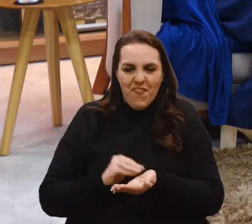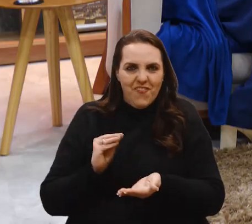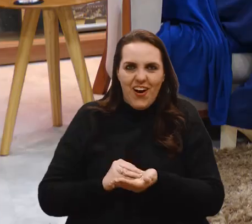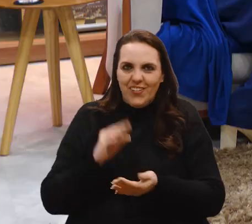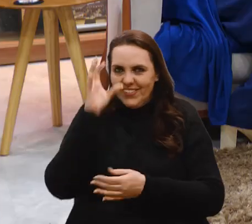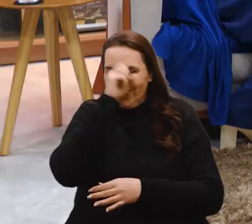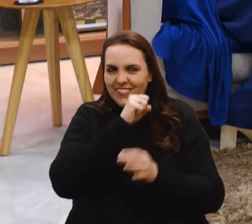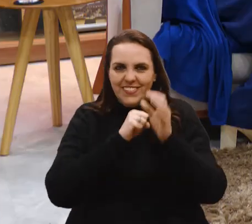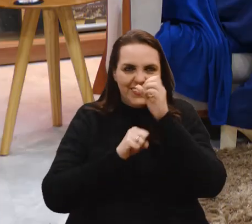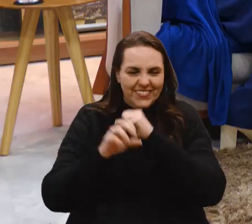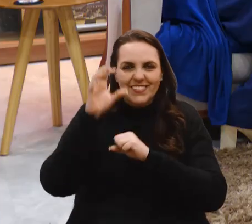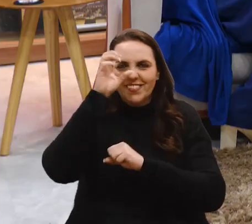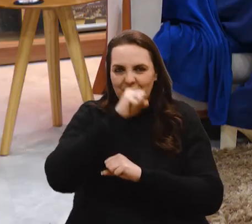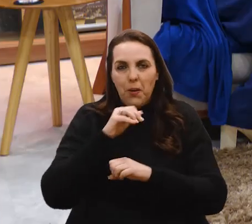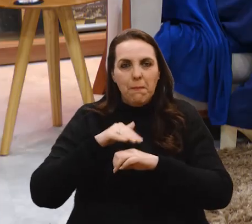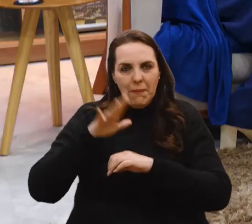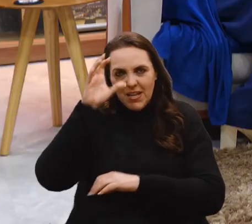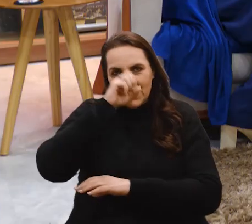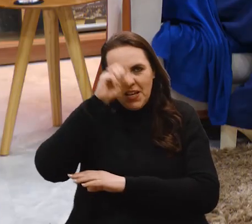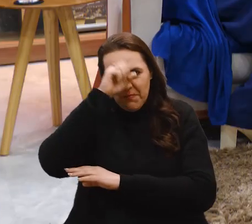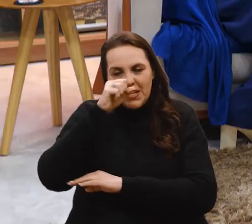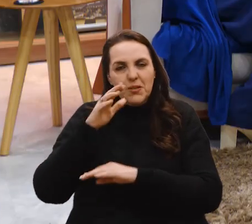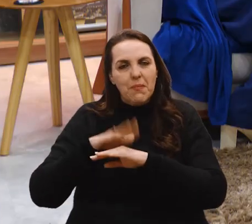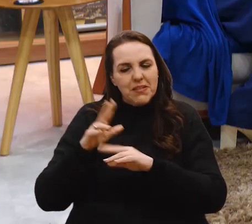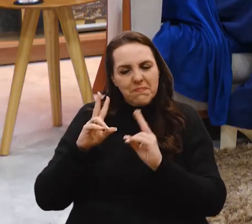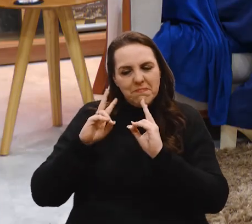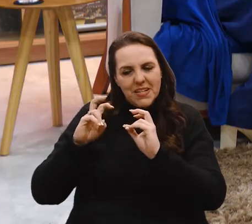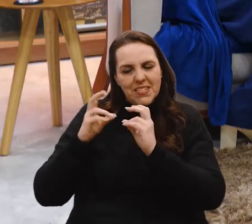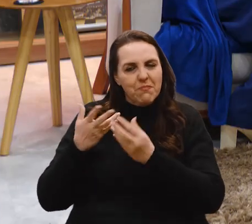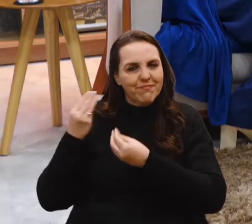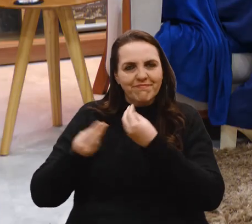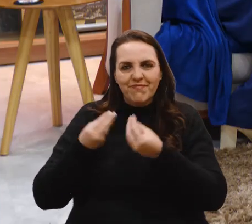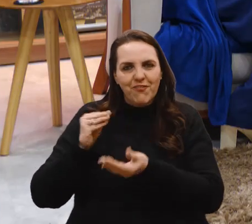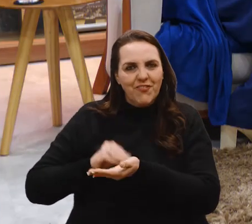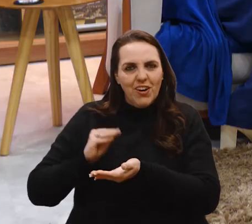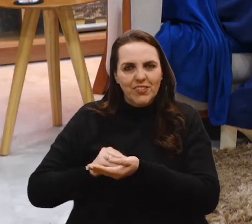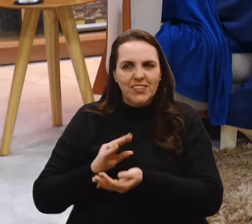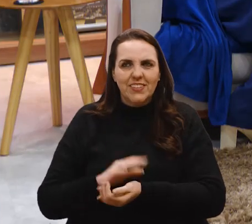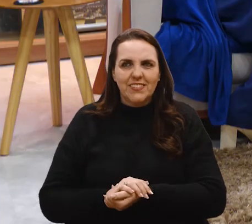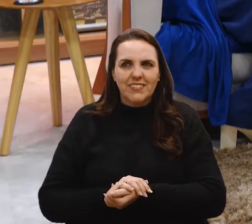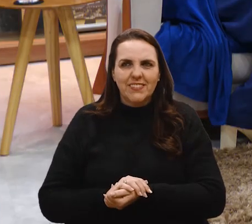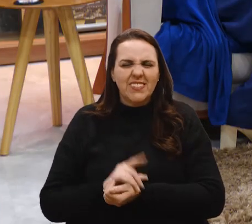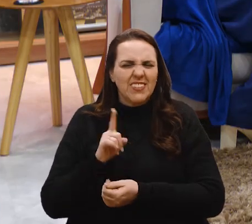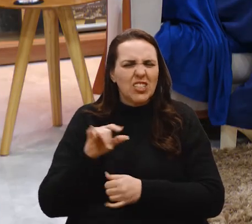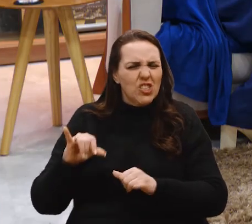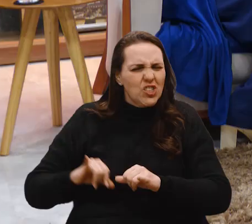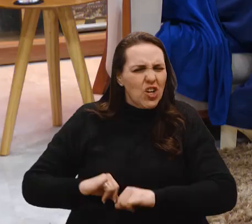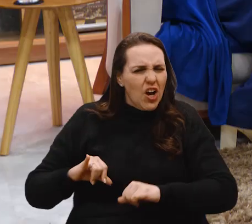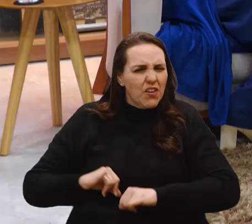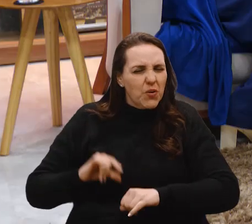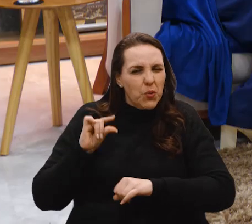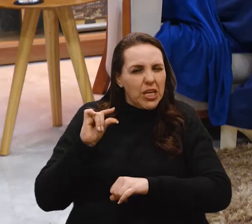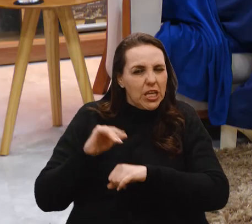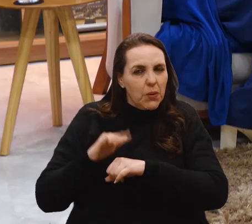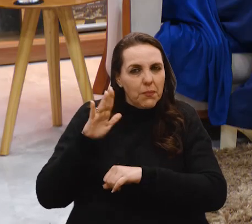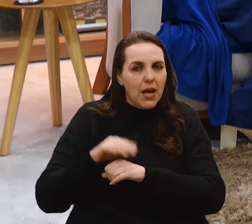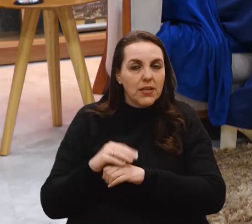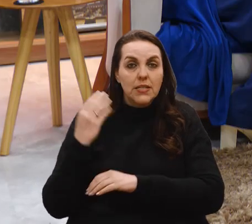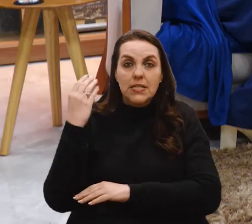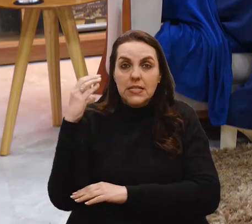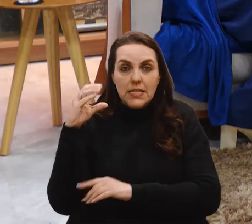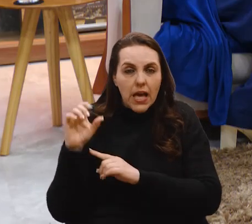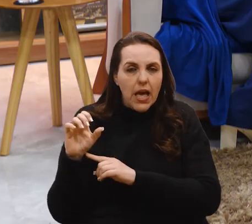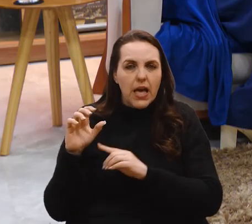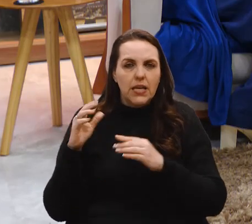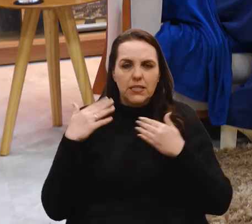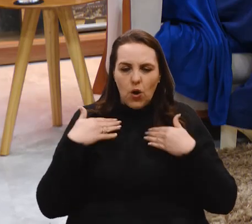quanto mais a gente aprende, mais eu percebo. Mas que aquela eu questão assim que sei. tu sofre um pouquinho mais, assim, sabe? É lá nas ciências, lá no